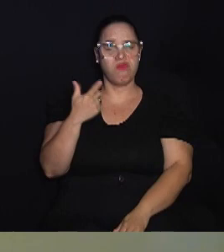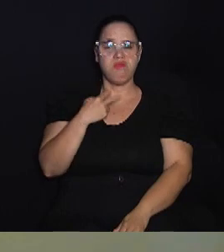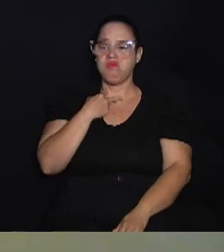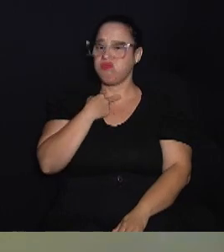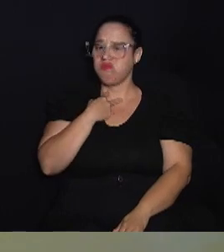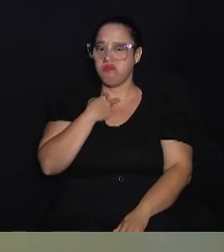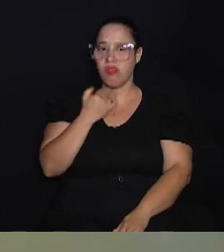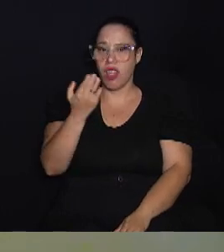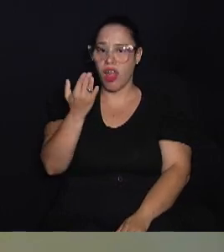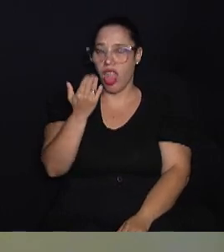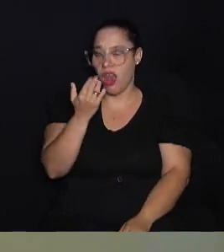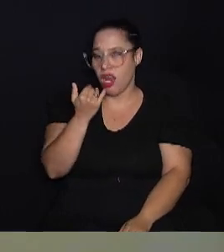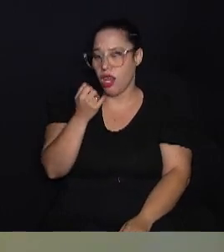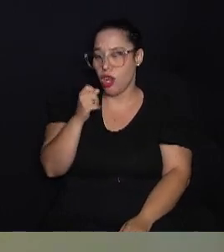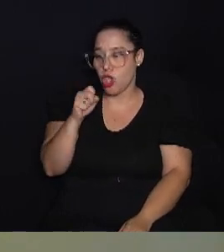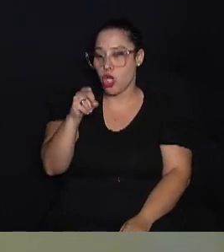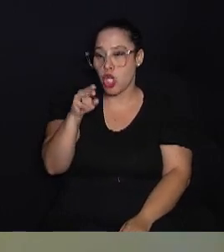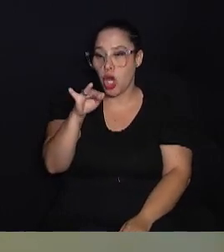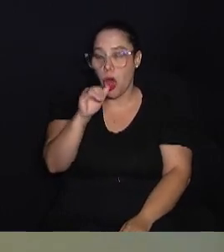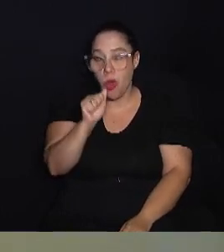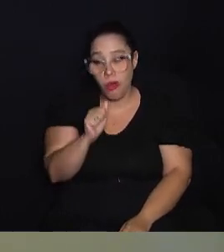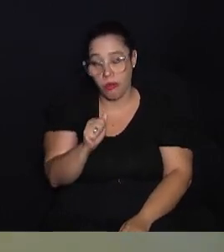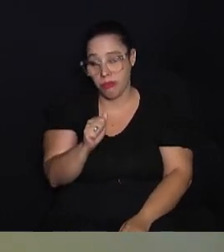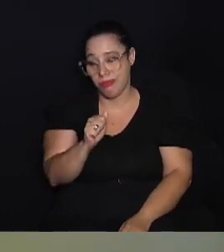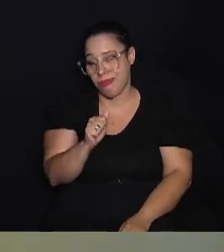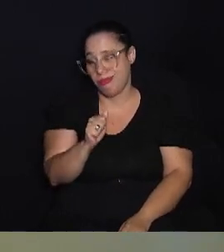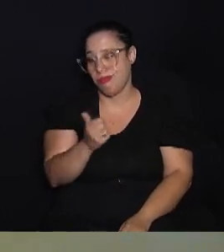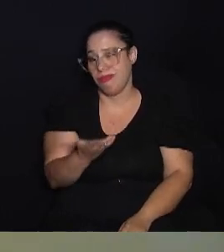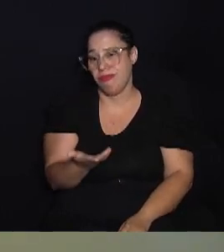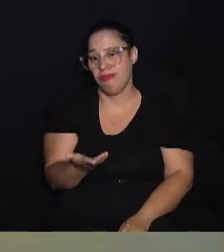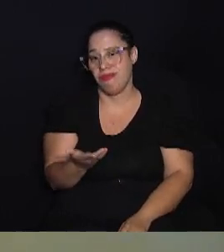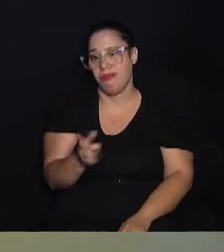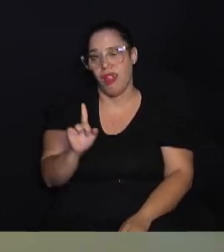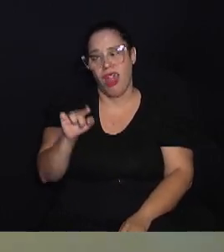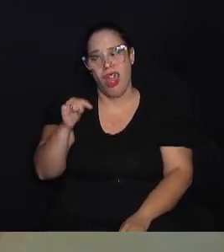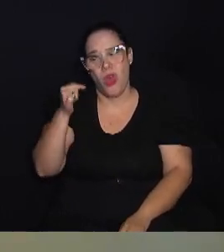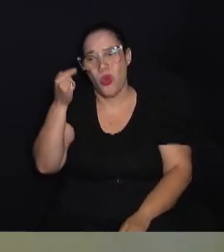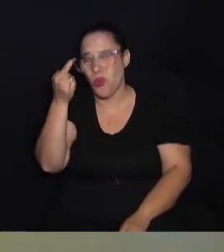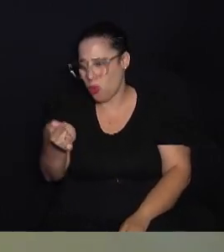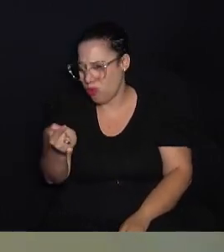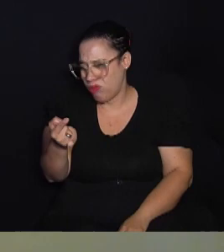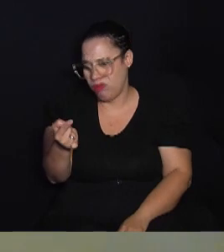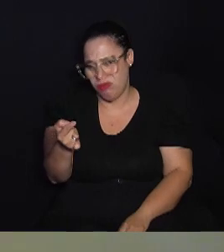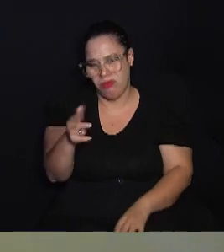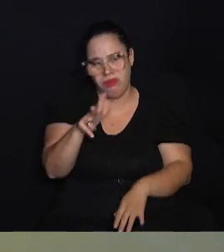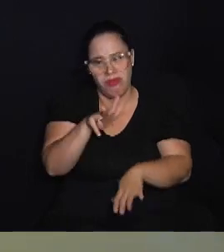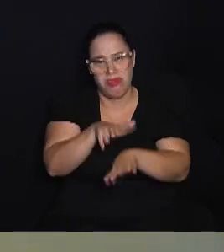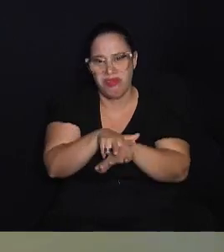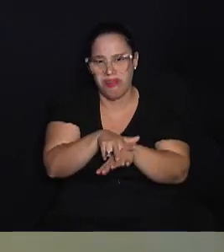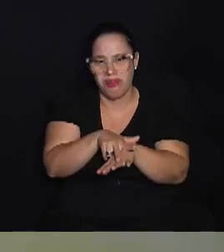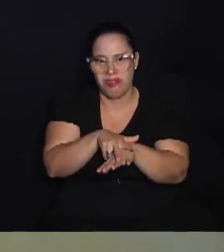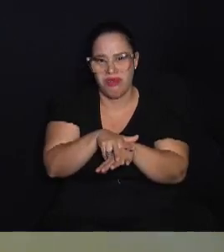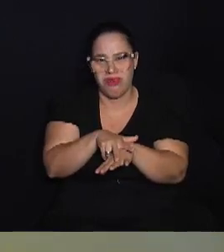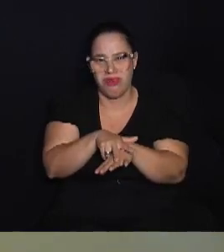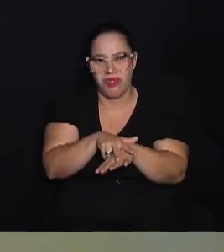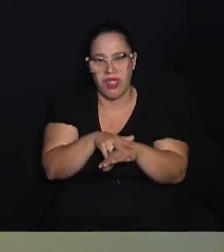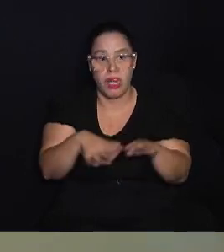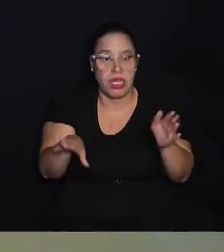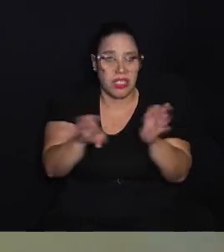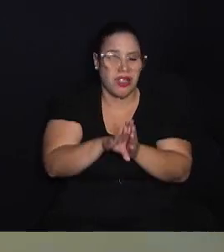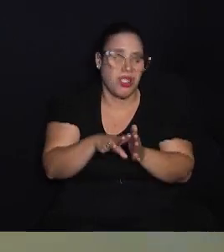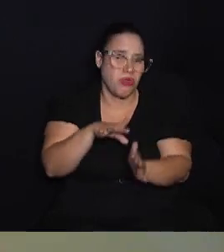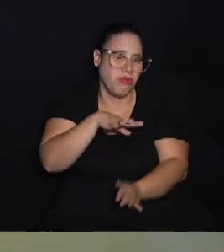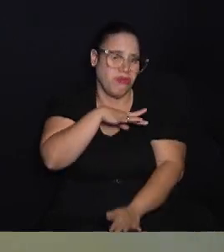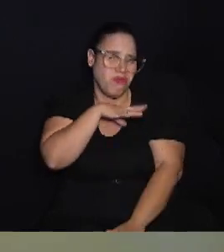a alimentação é via sonda, via gastrostomia. Então, assim, é um outro patamar de paciente. Então, a gente não precisa deixar esse paciente chegar numa